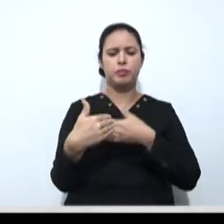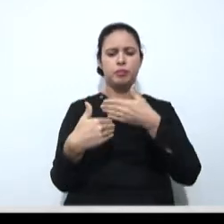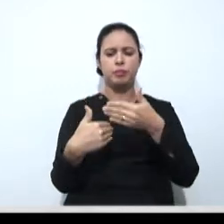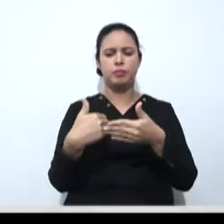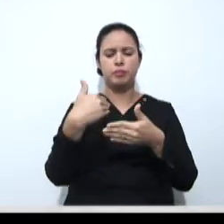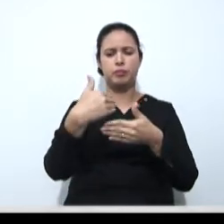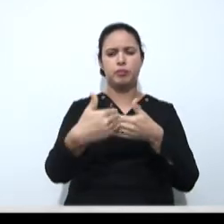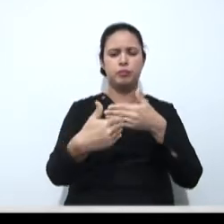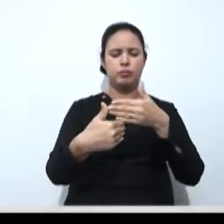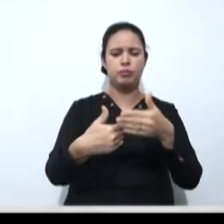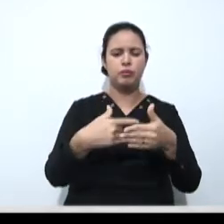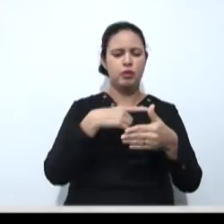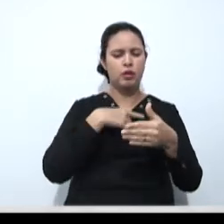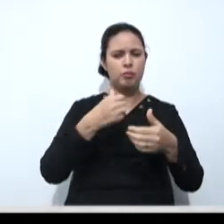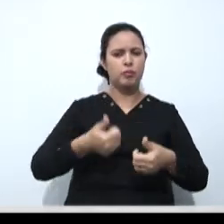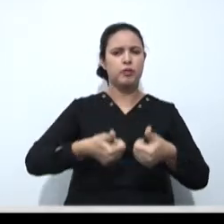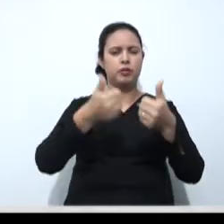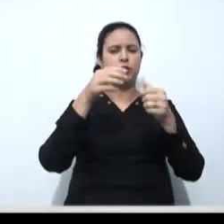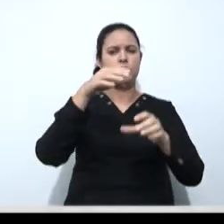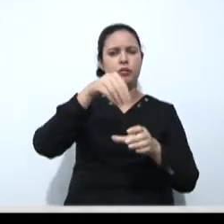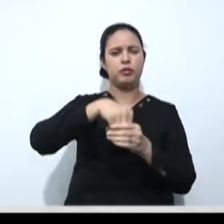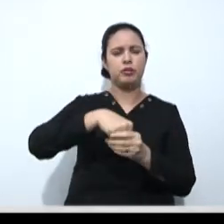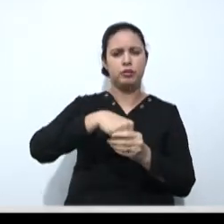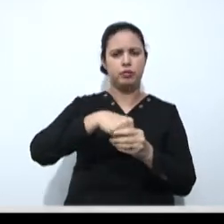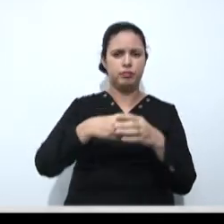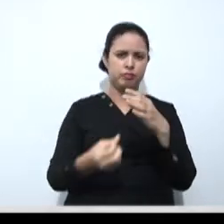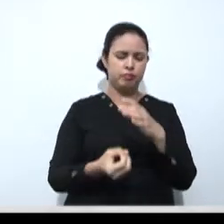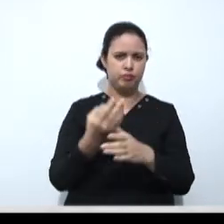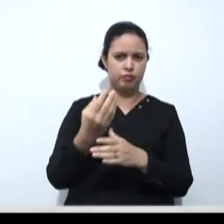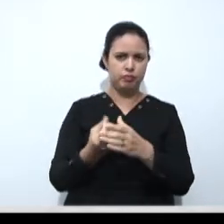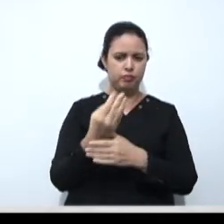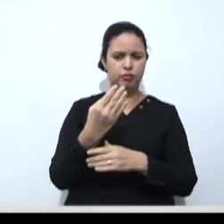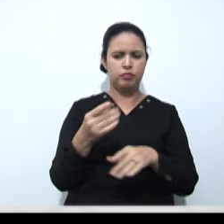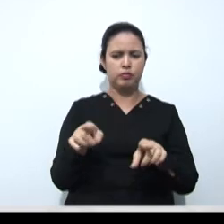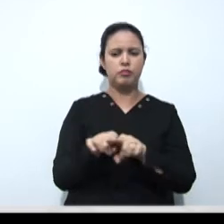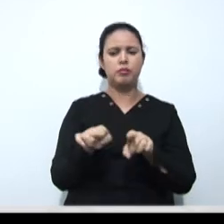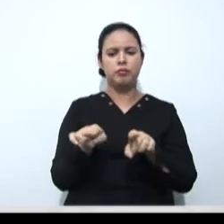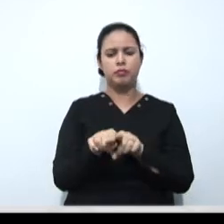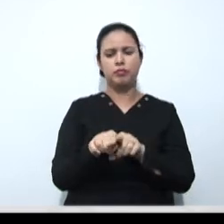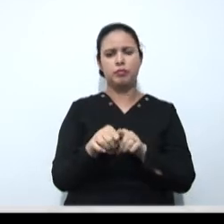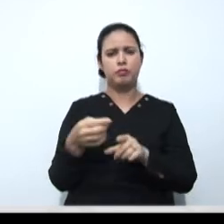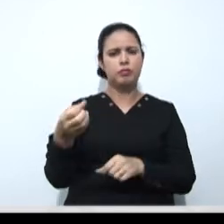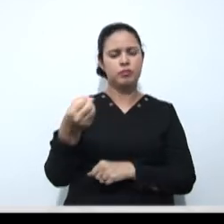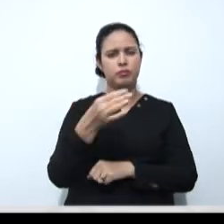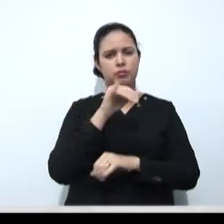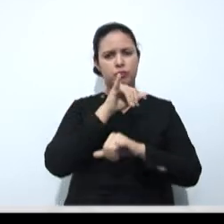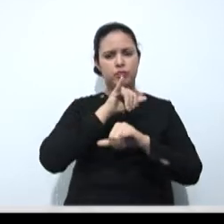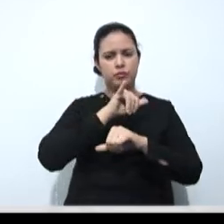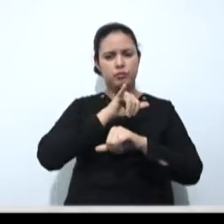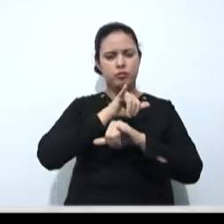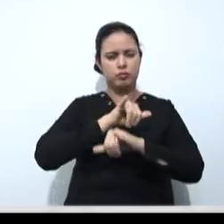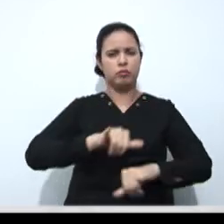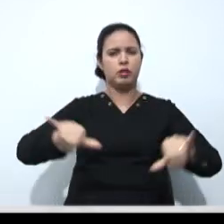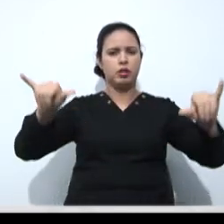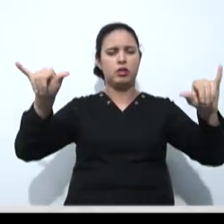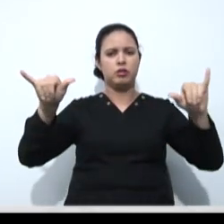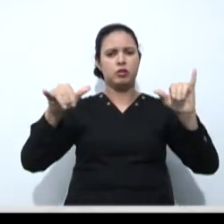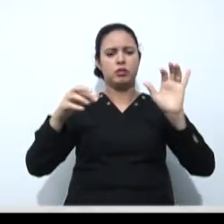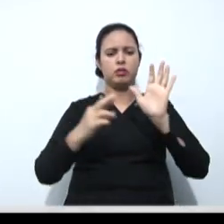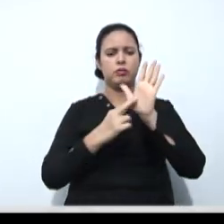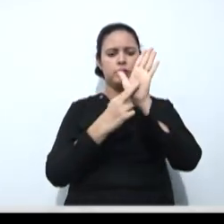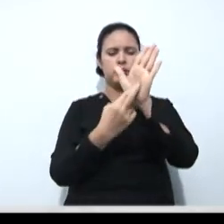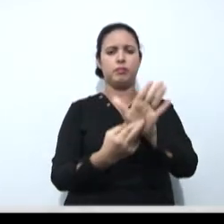processo, quando tenho melhorias dentro do processo de produção, ou inovação de marketing, quando eu apresento de forma diferente aquele